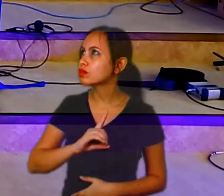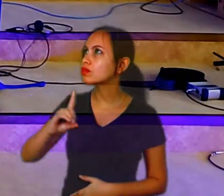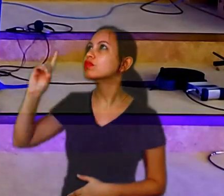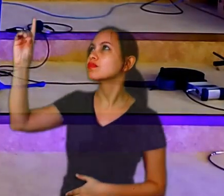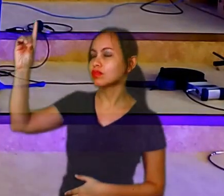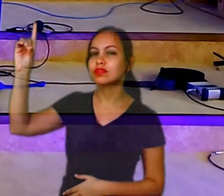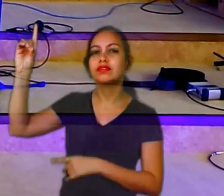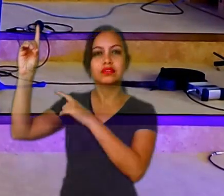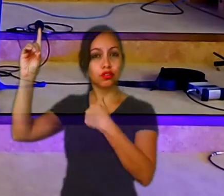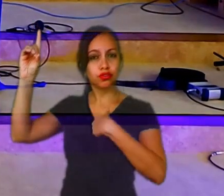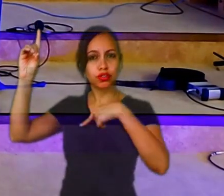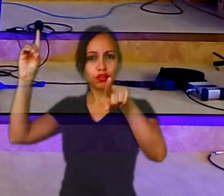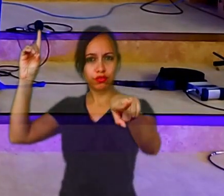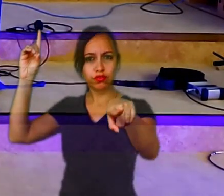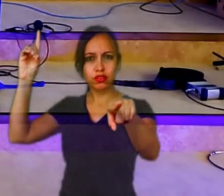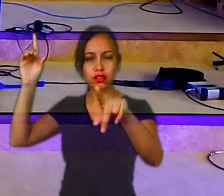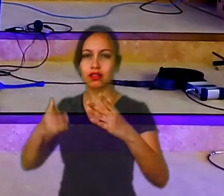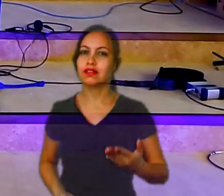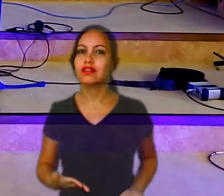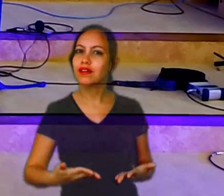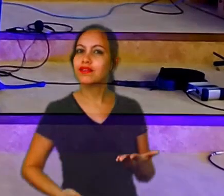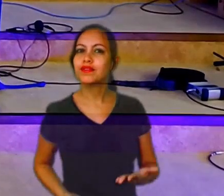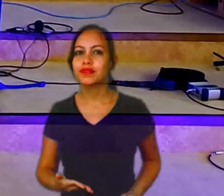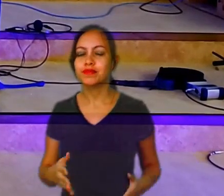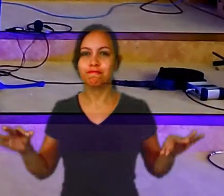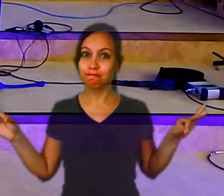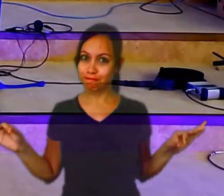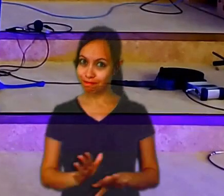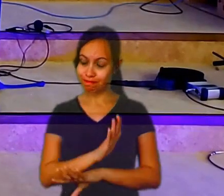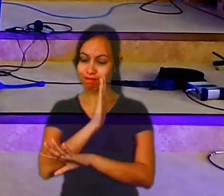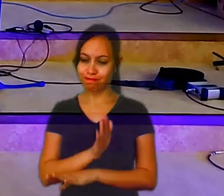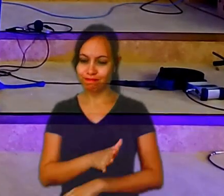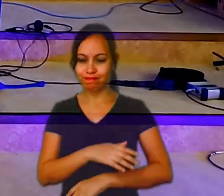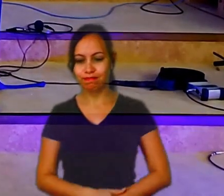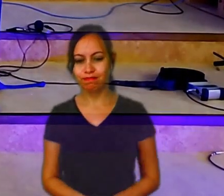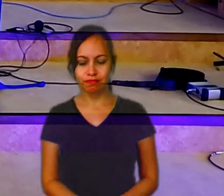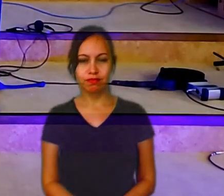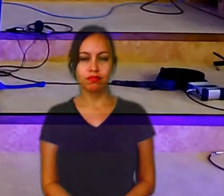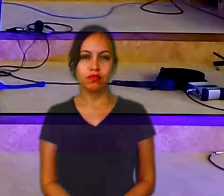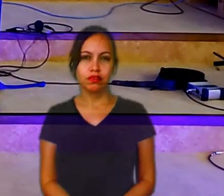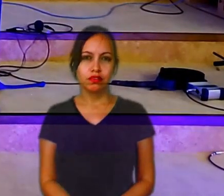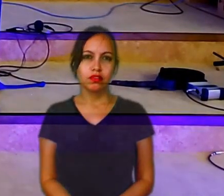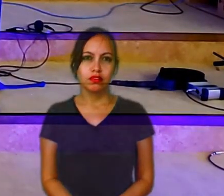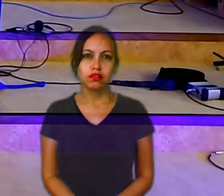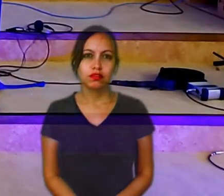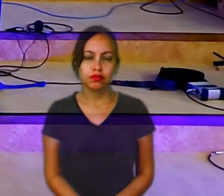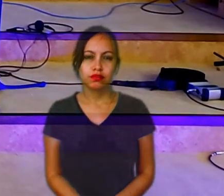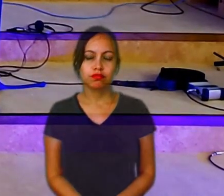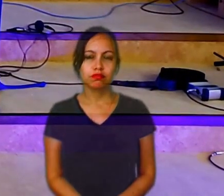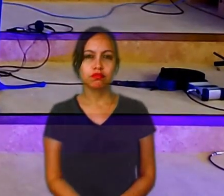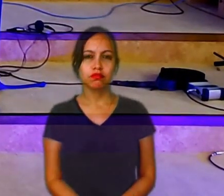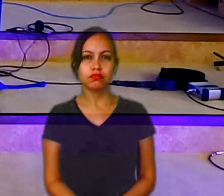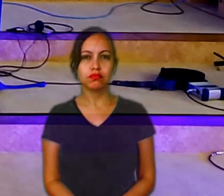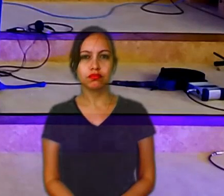o qual eu e você servimos. E para encerrar, eu quero levar nós vamos até o